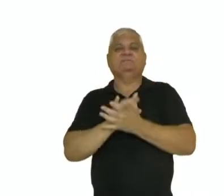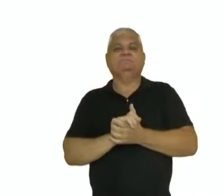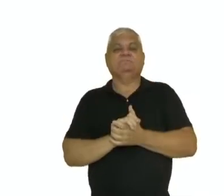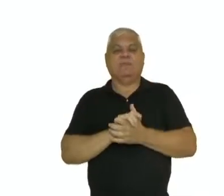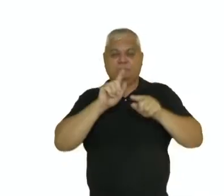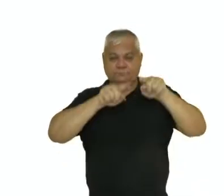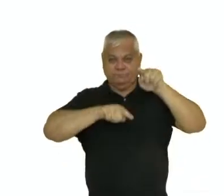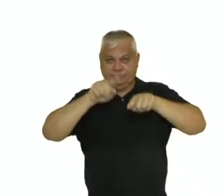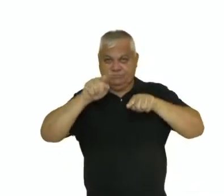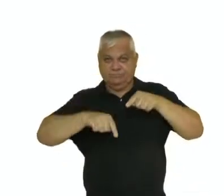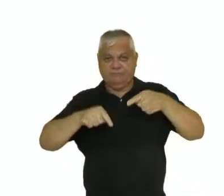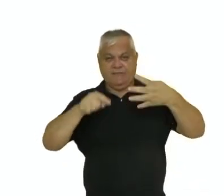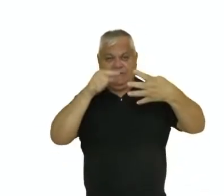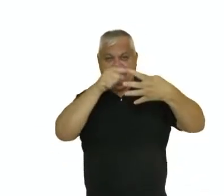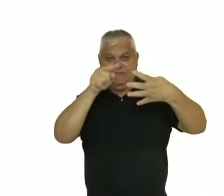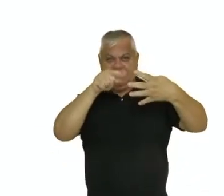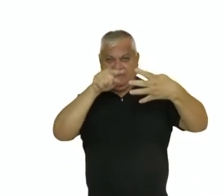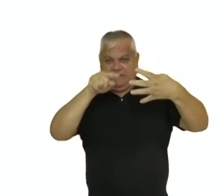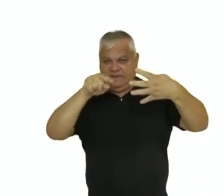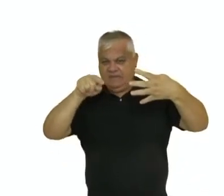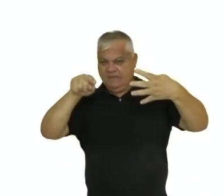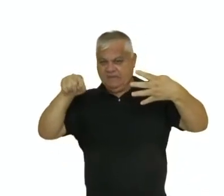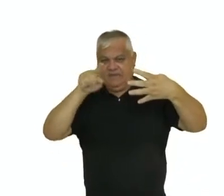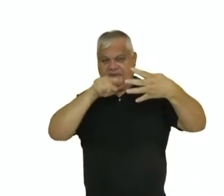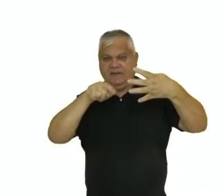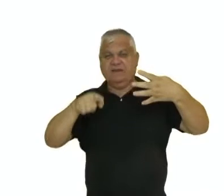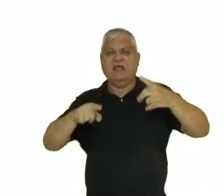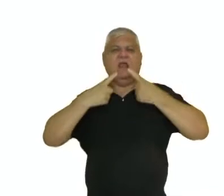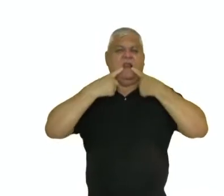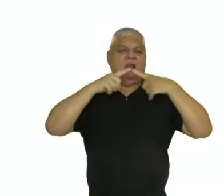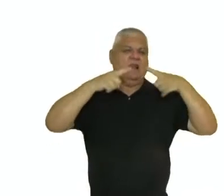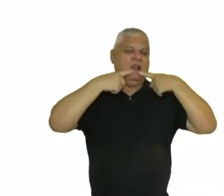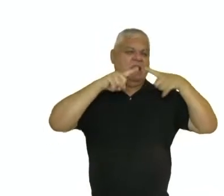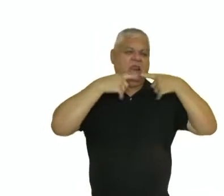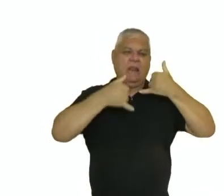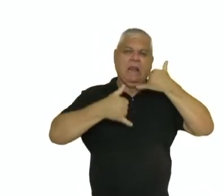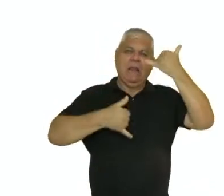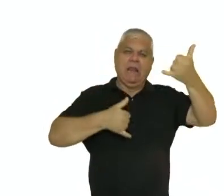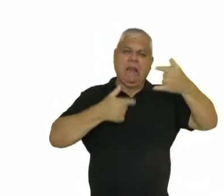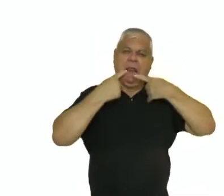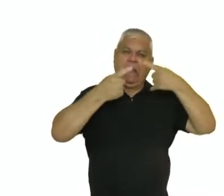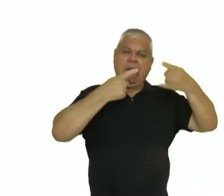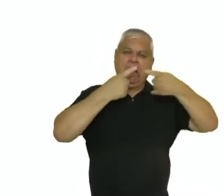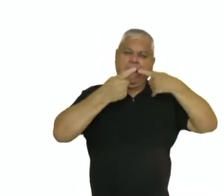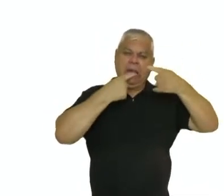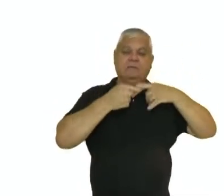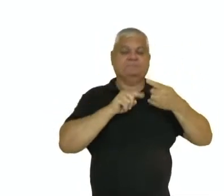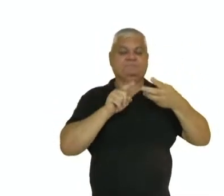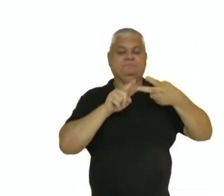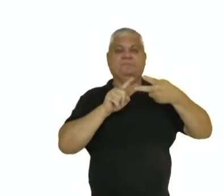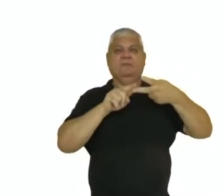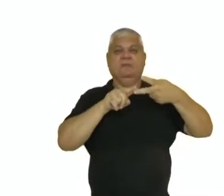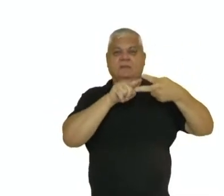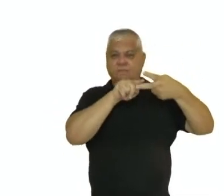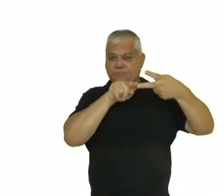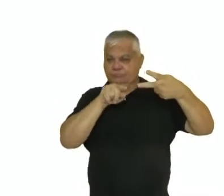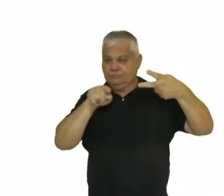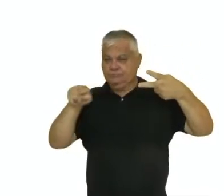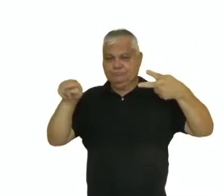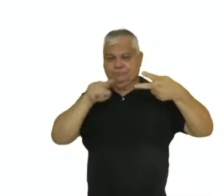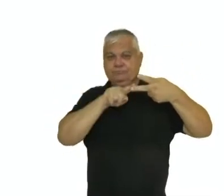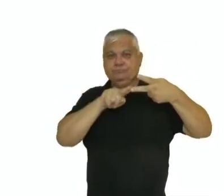gráfico de linhas tracejadas informa o número de reclamações recebidas, e o de linhas contínuas, o número